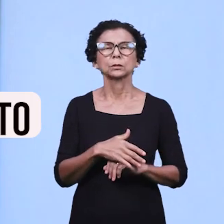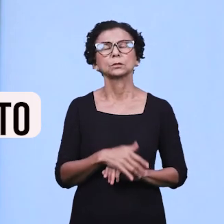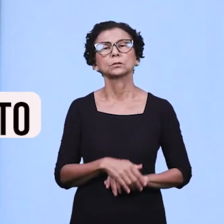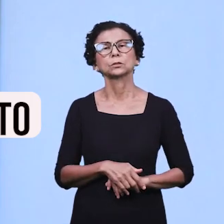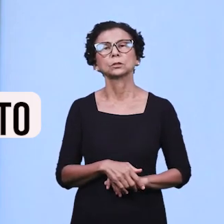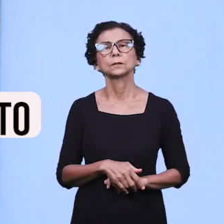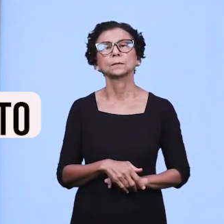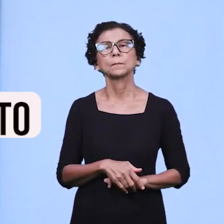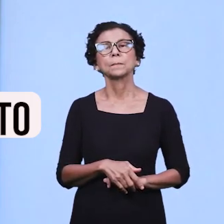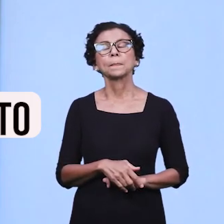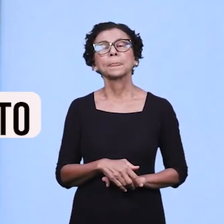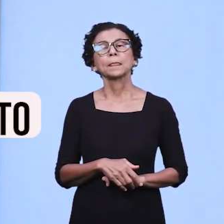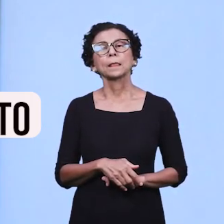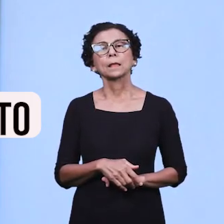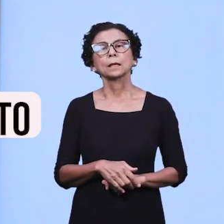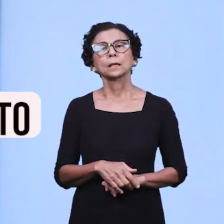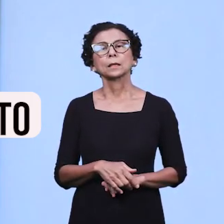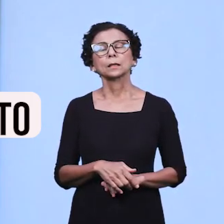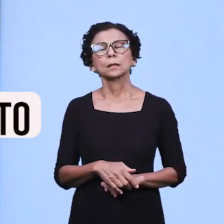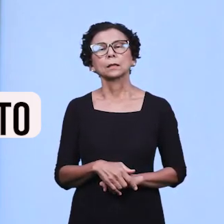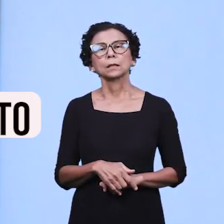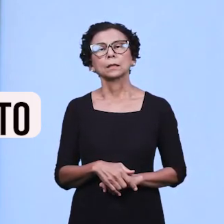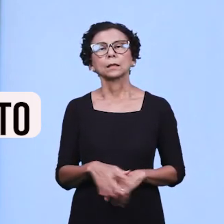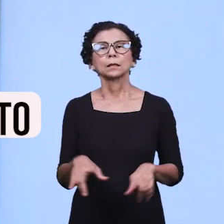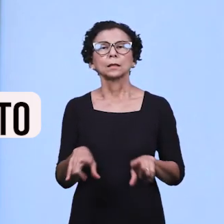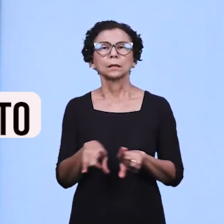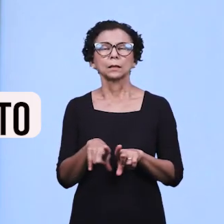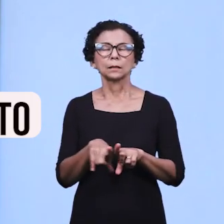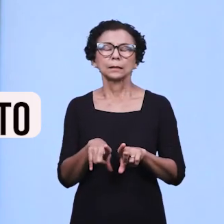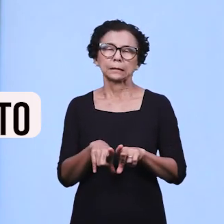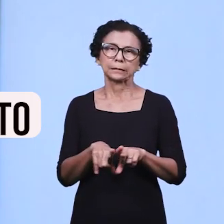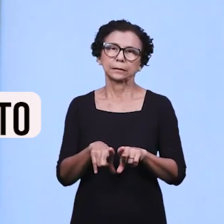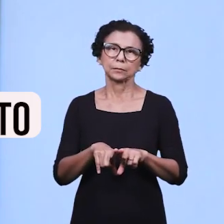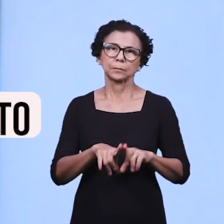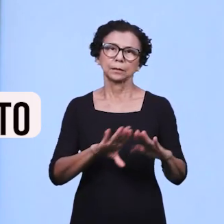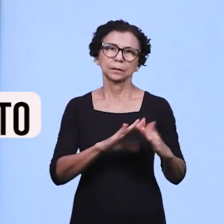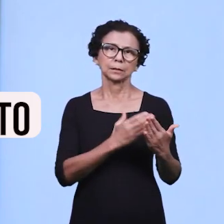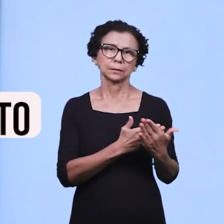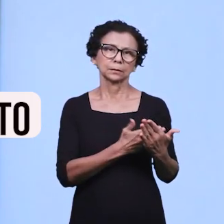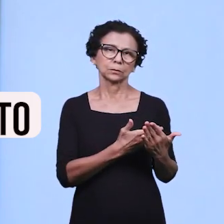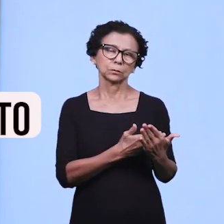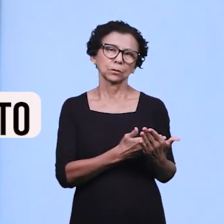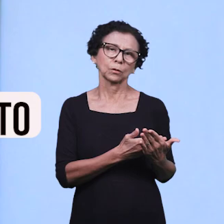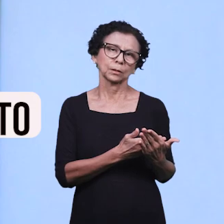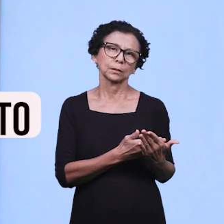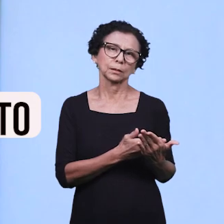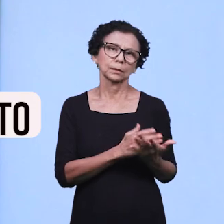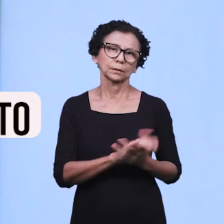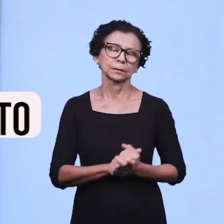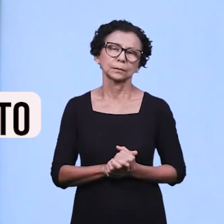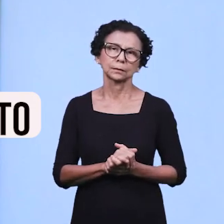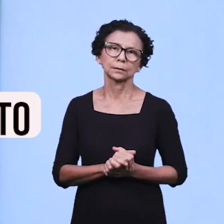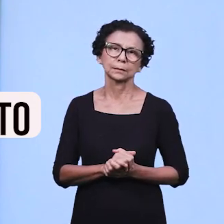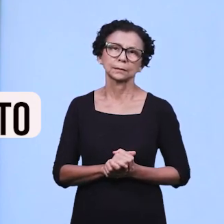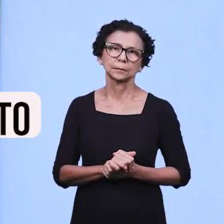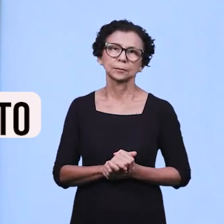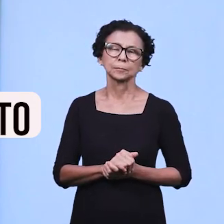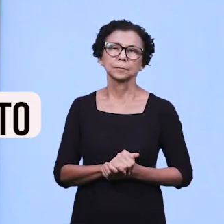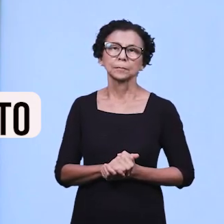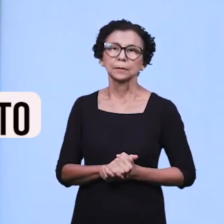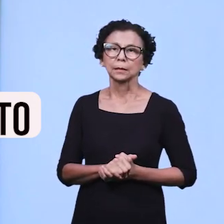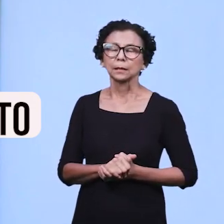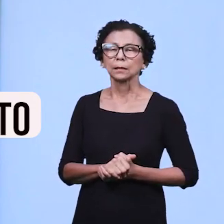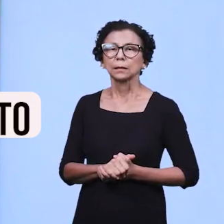As escolas agendam para compartilhar o aprendizado, né? Mas para chamar a família para a escola,